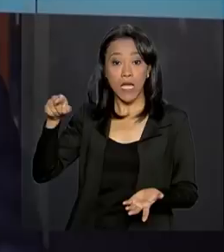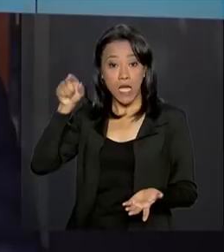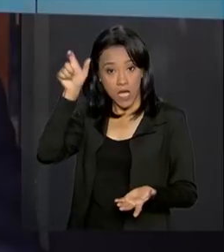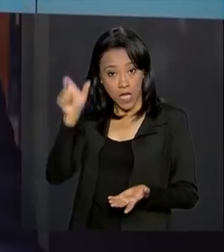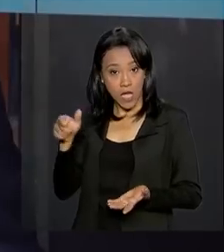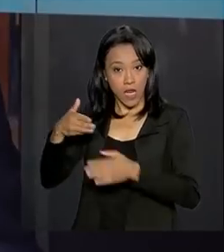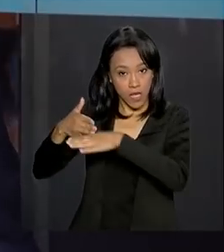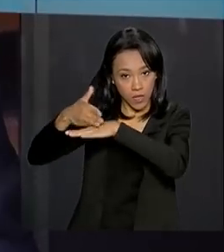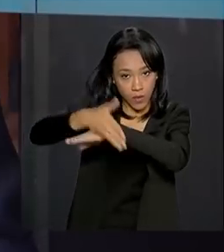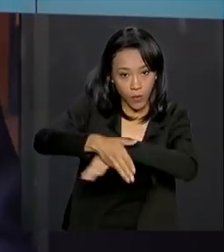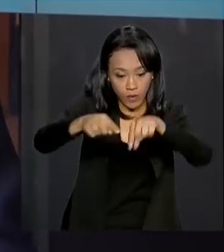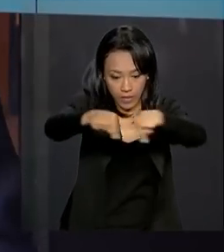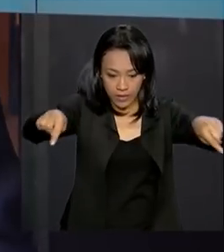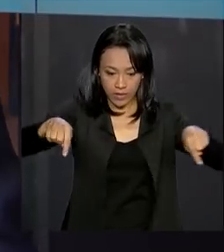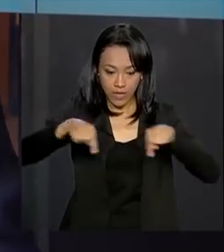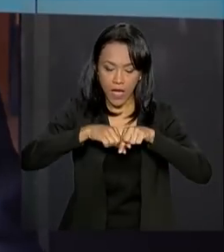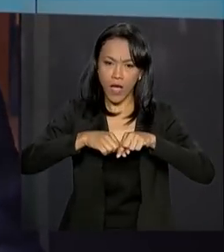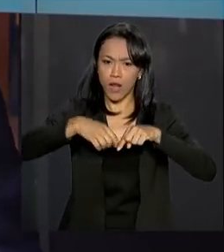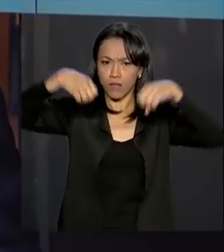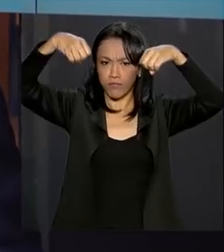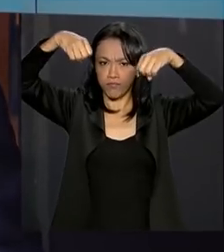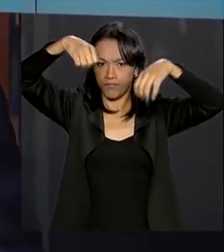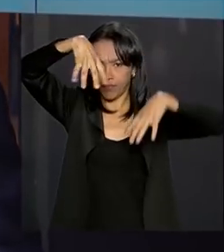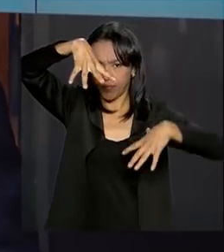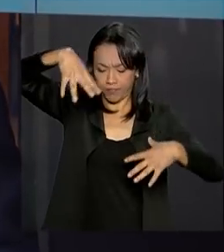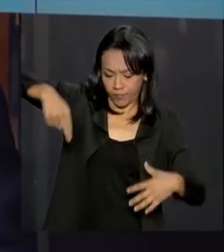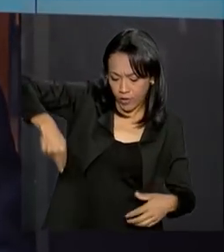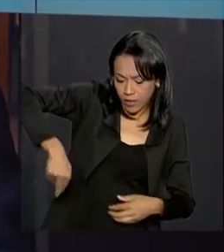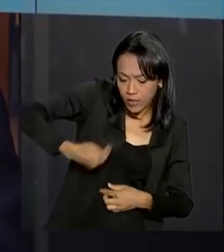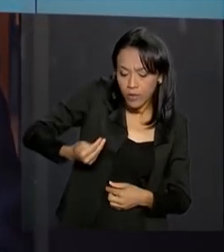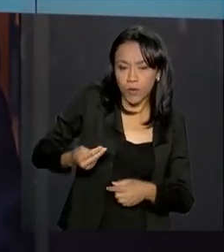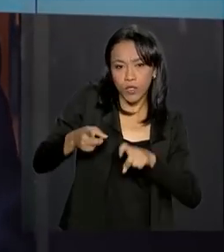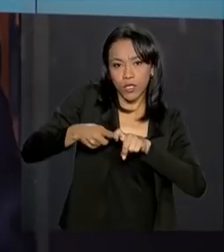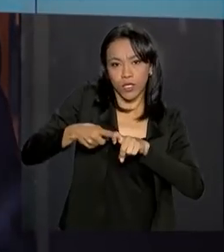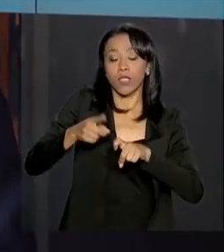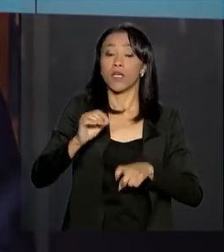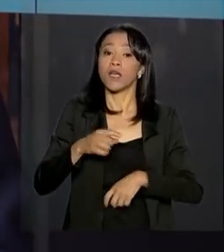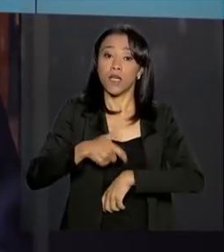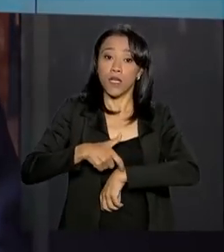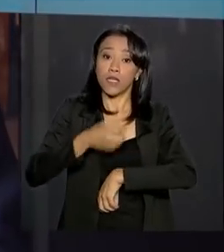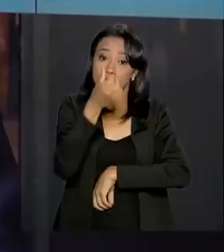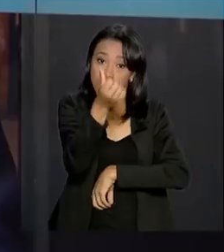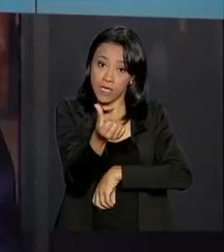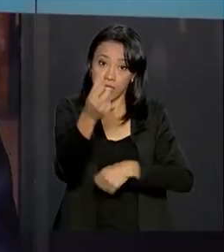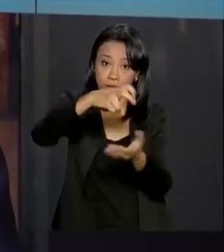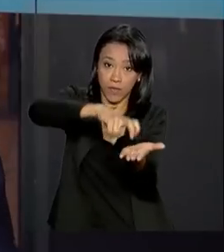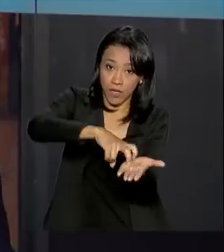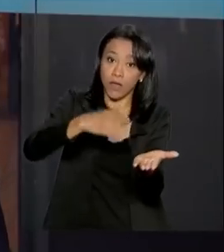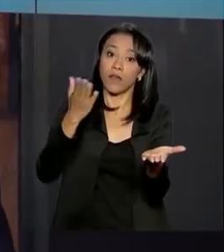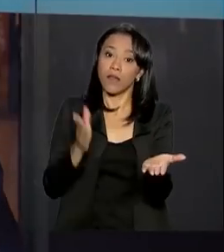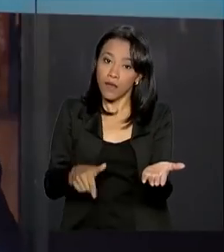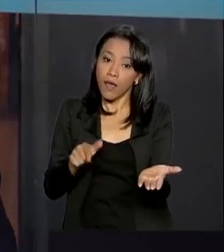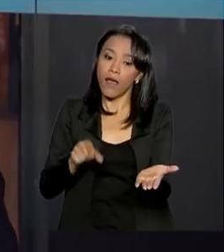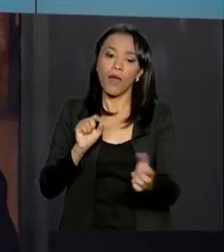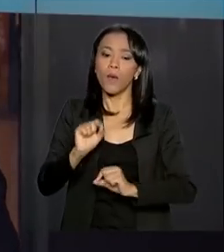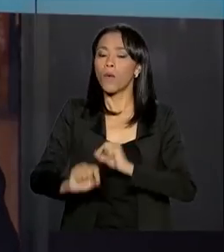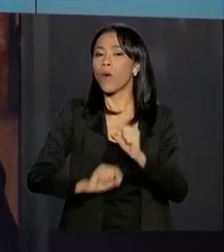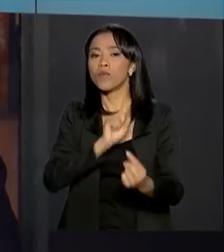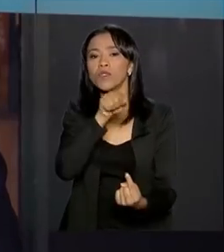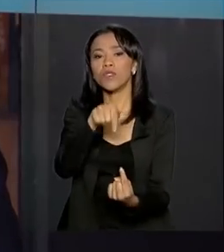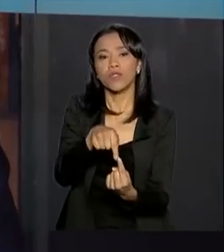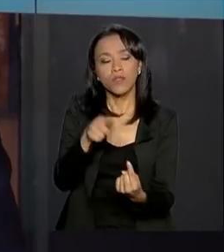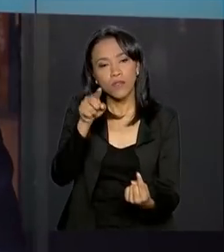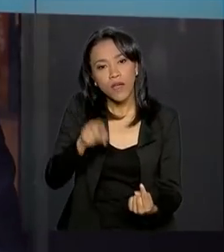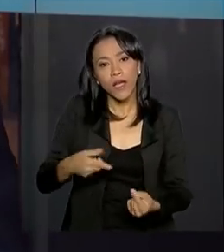de cirurgia hoje por volta de 6 horas da manhã para se submeter a esse procedimento que tem como